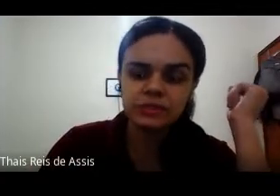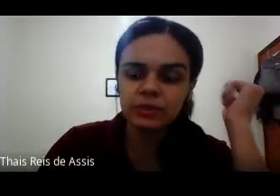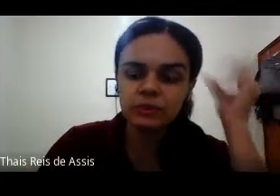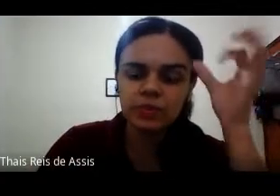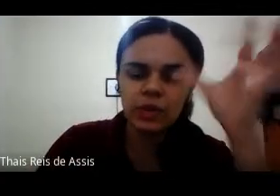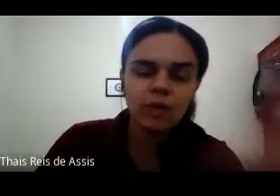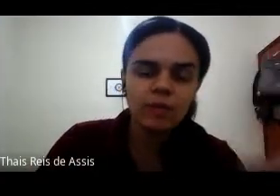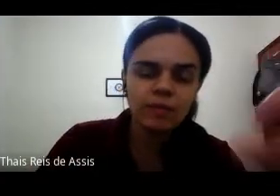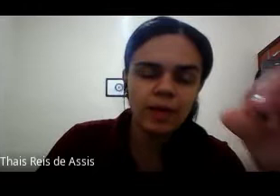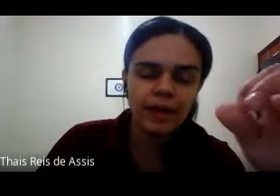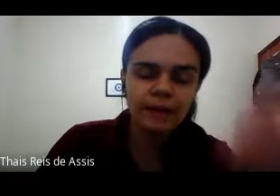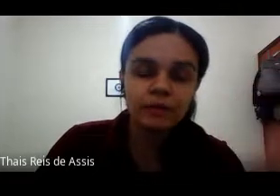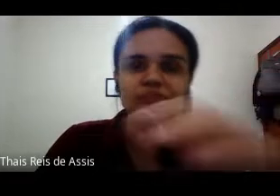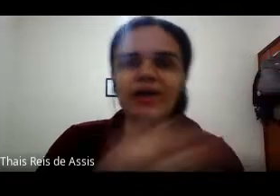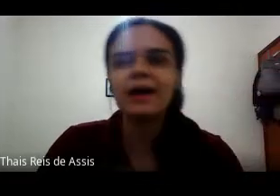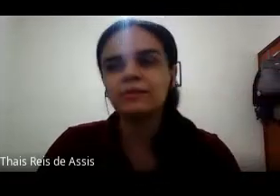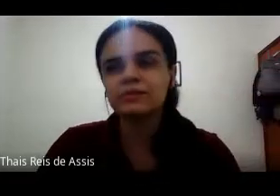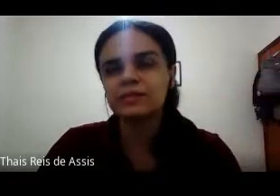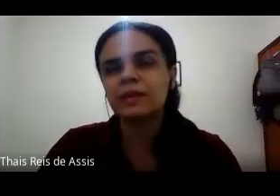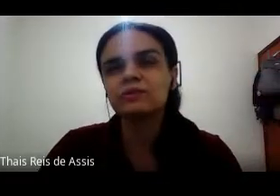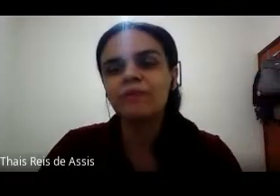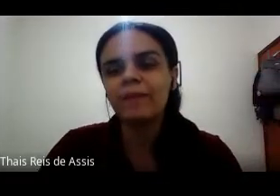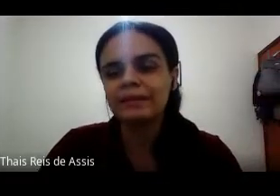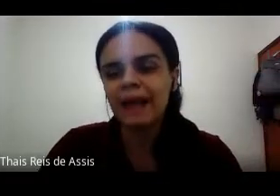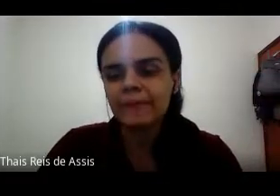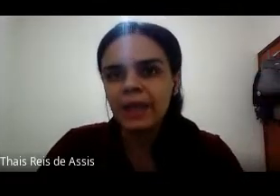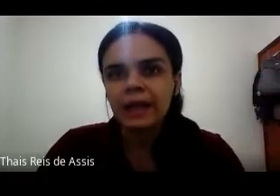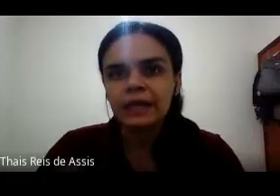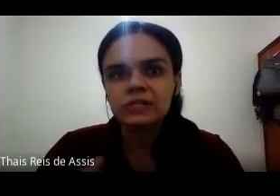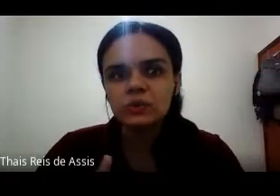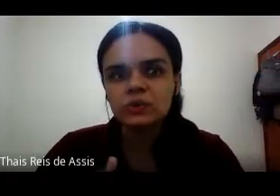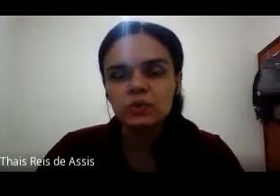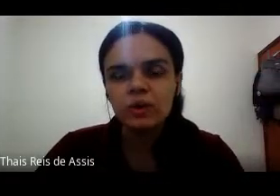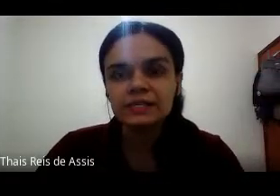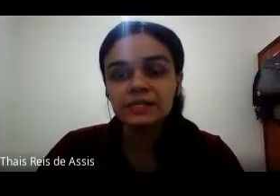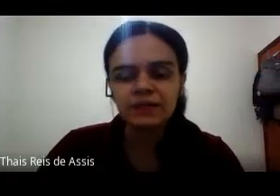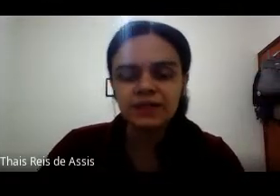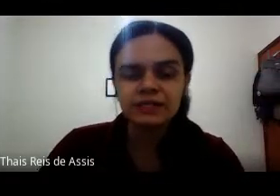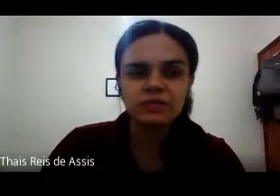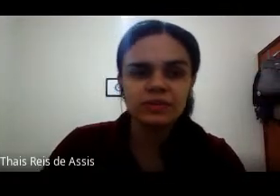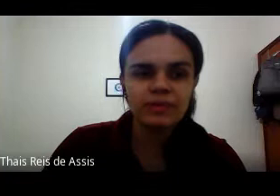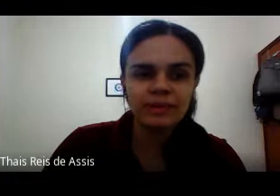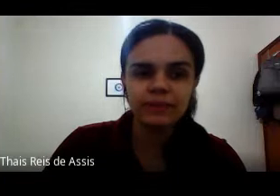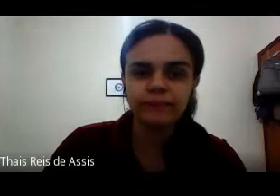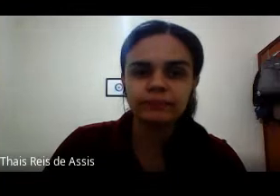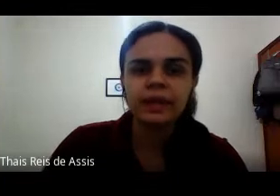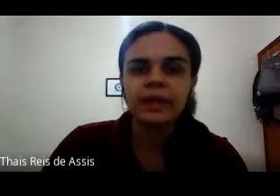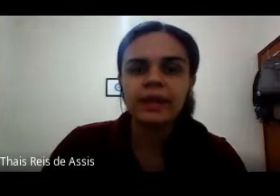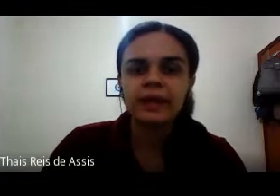pensando sobretudo em como motivar os nossos alunos, fomentar que eles construam a significação sobre a